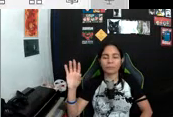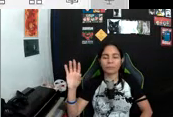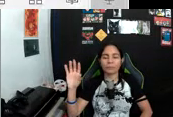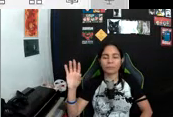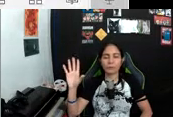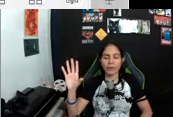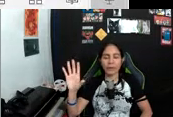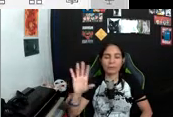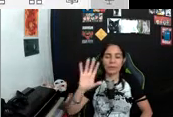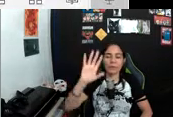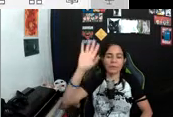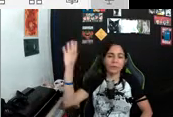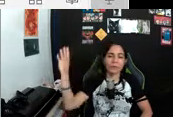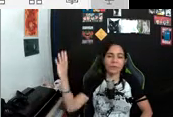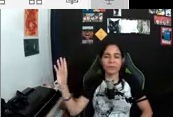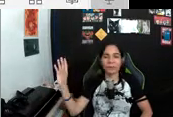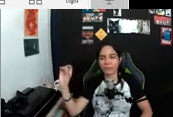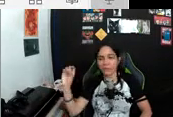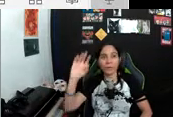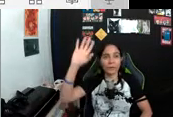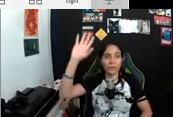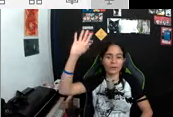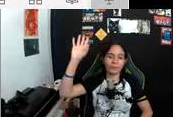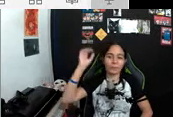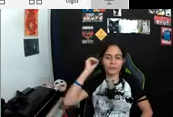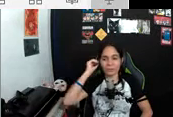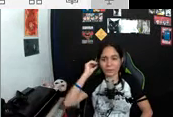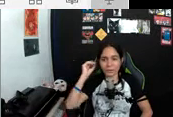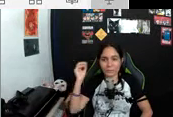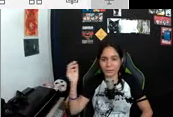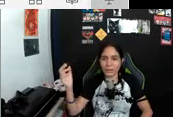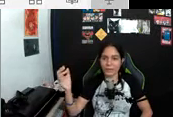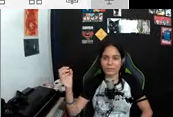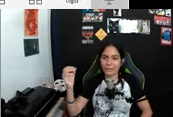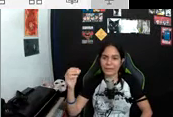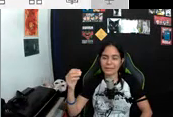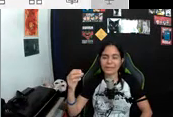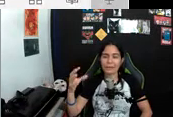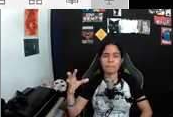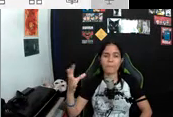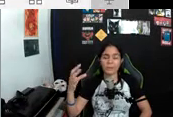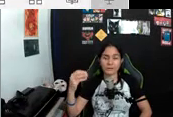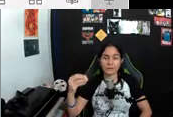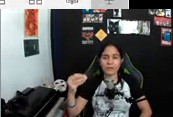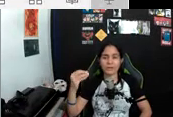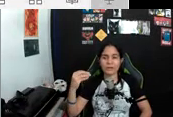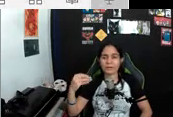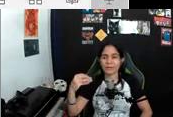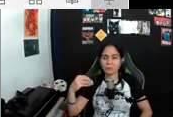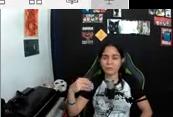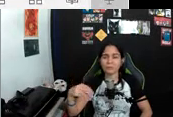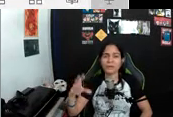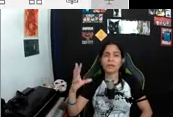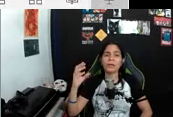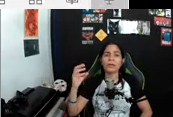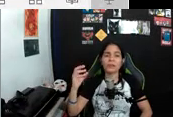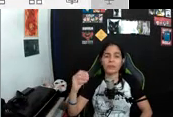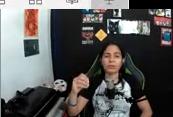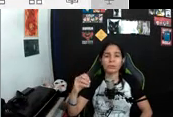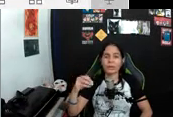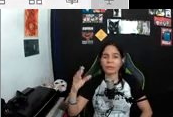Porque endeusam tanto, o médico é a profissão. Não, gente, não é assim. A gente tem que tirar essa